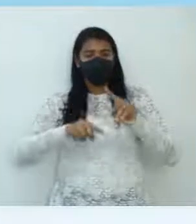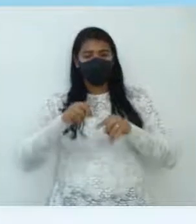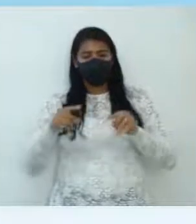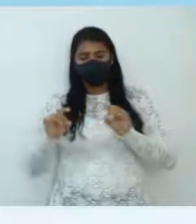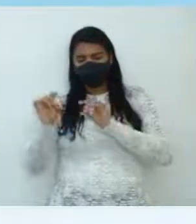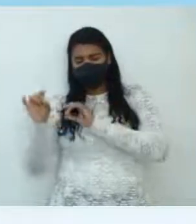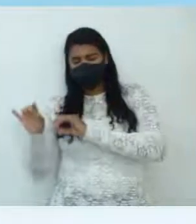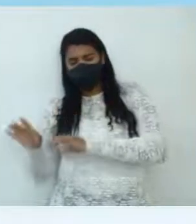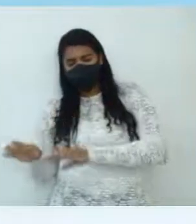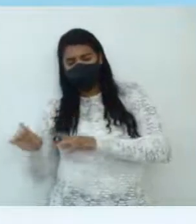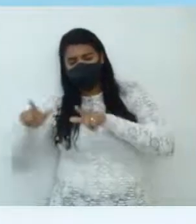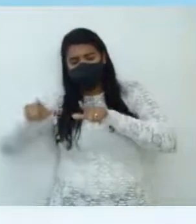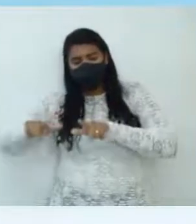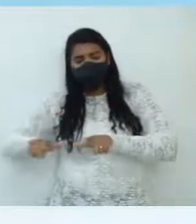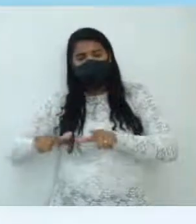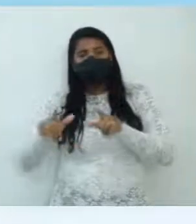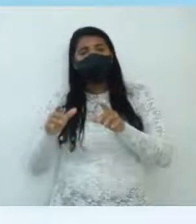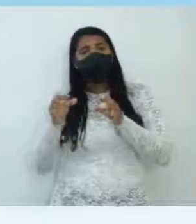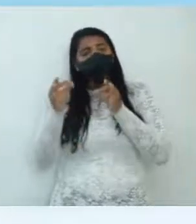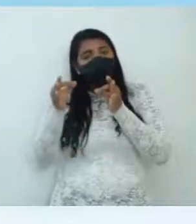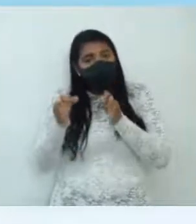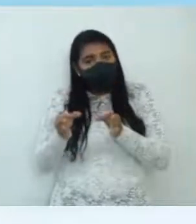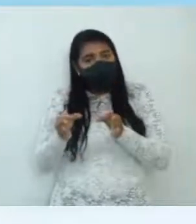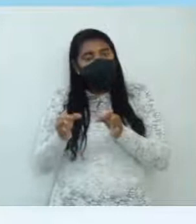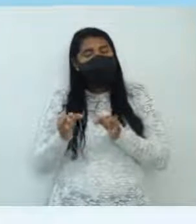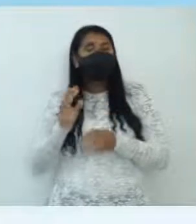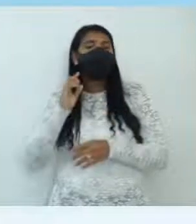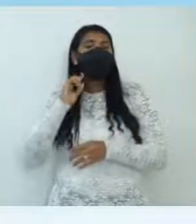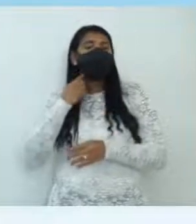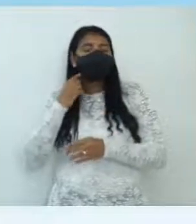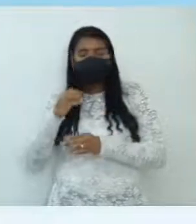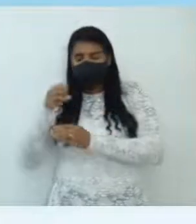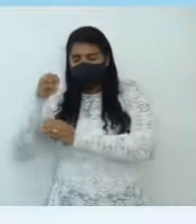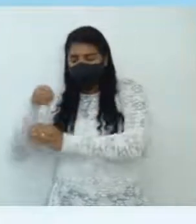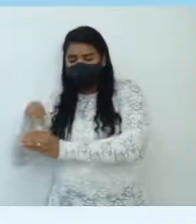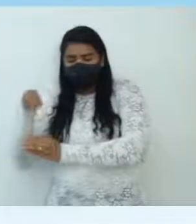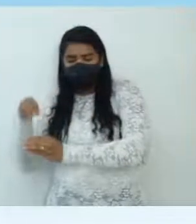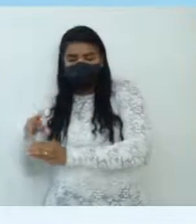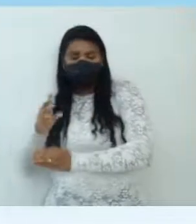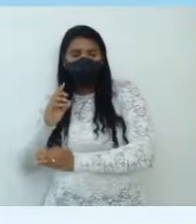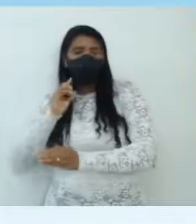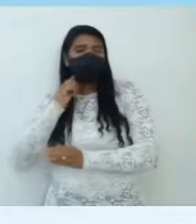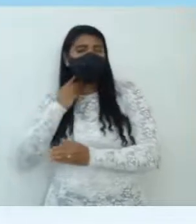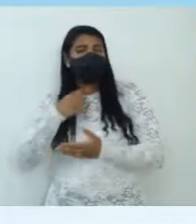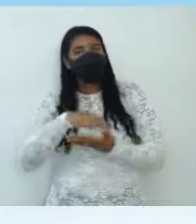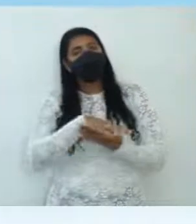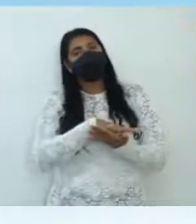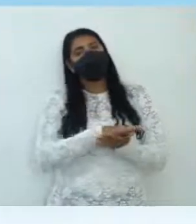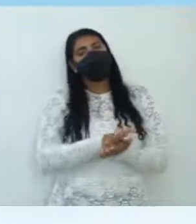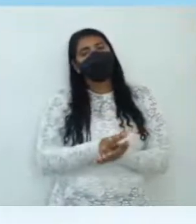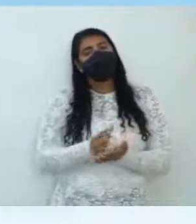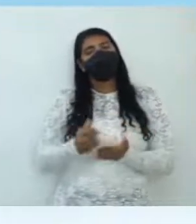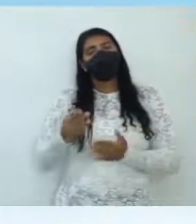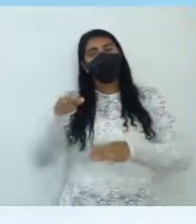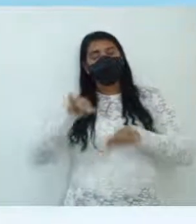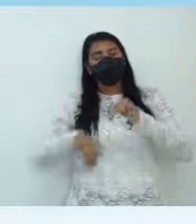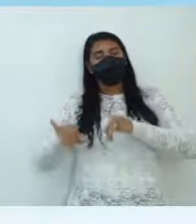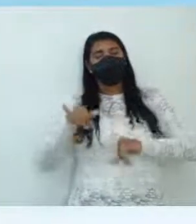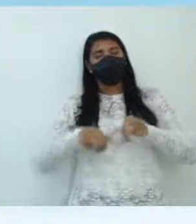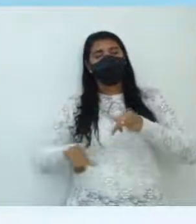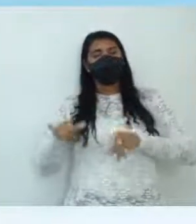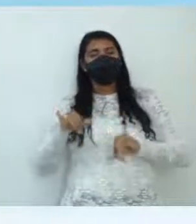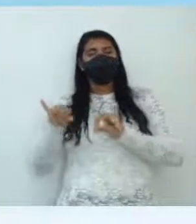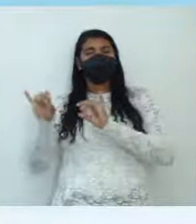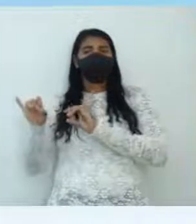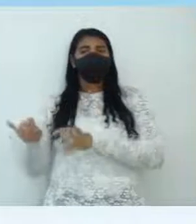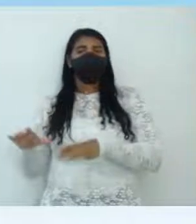ser descartado e a contenção também da poluição que é gerada por esses elementos químicos.